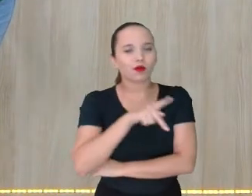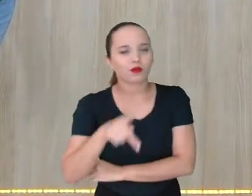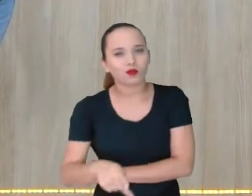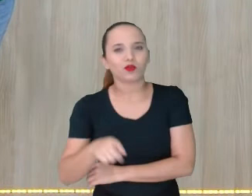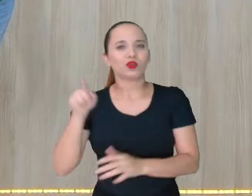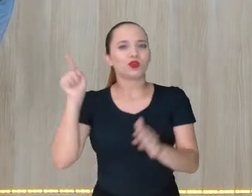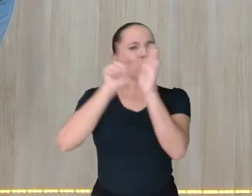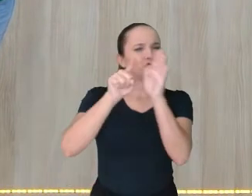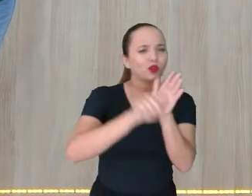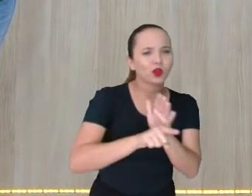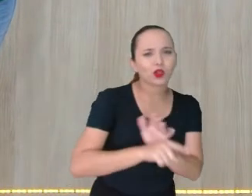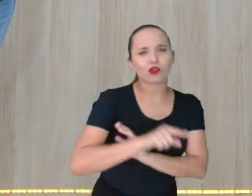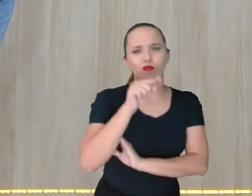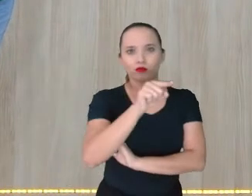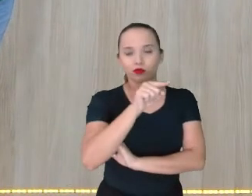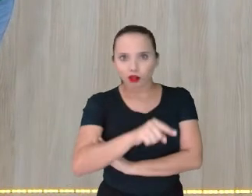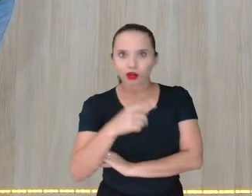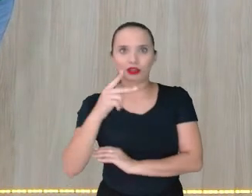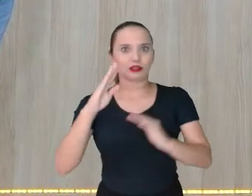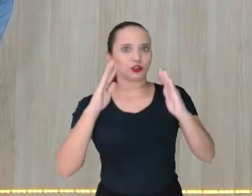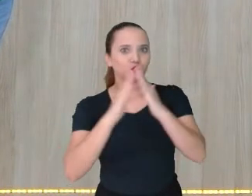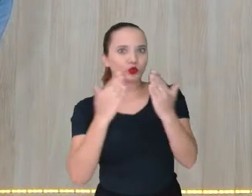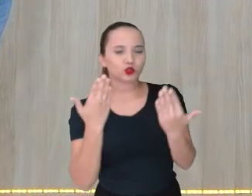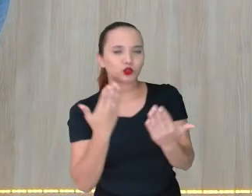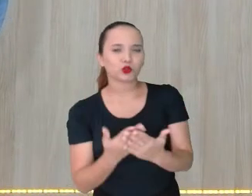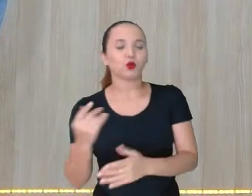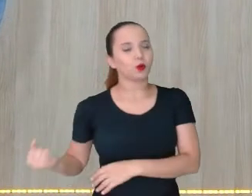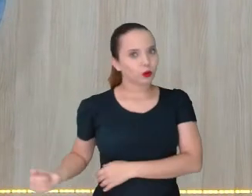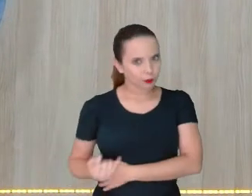tire suas dúvidas. O professor da sua escola de origem é